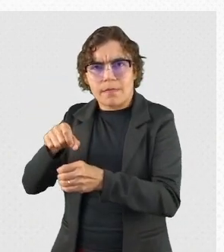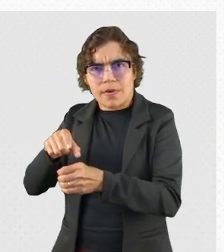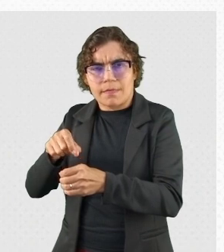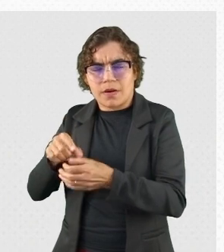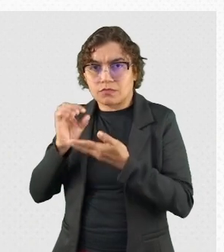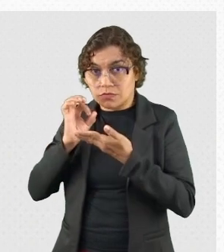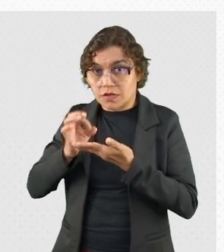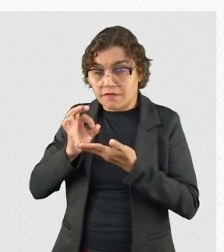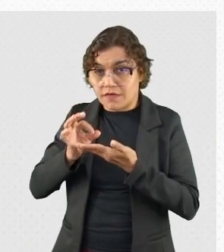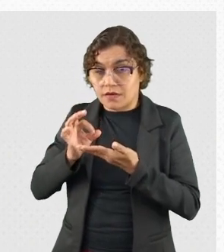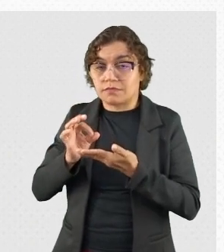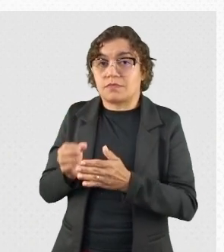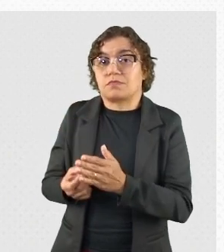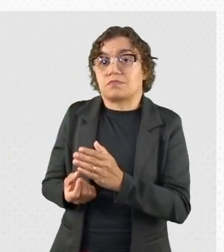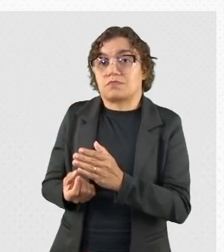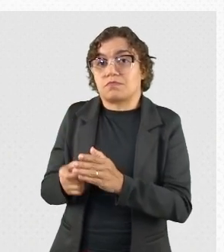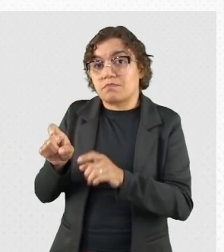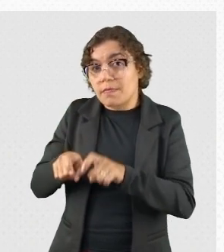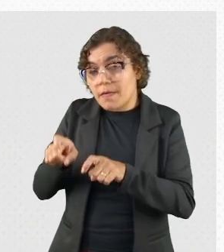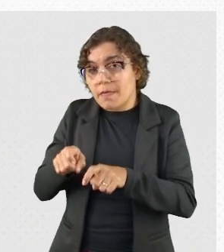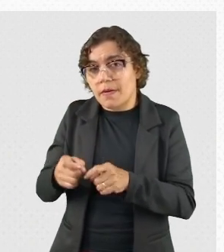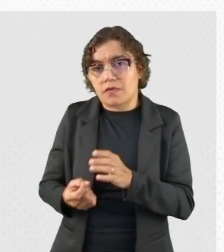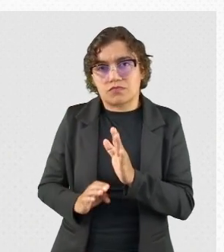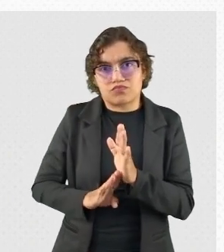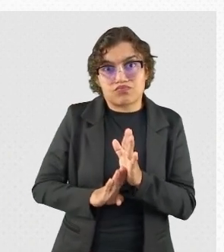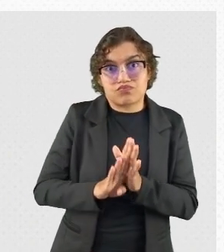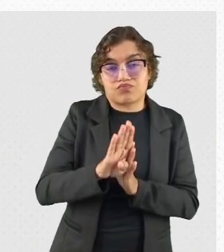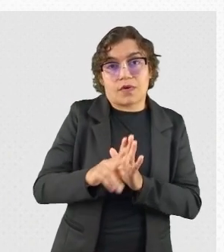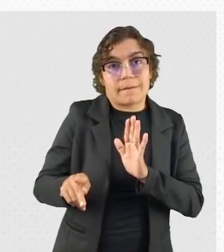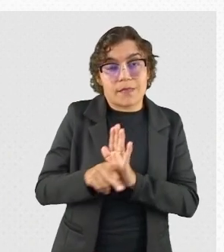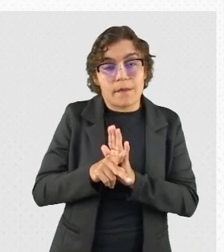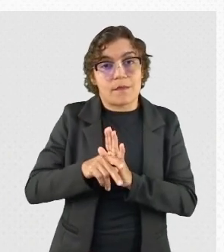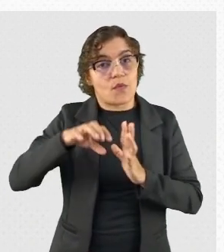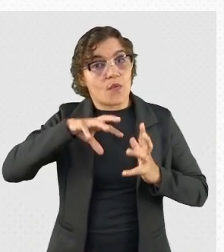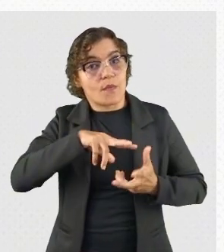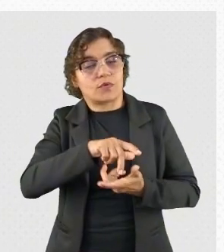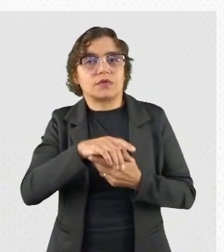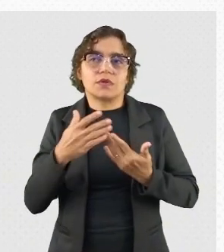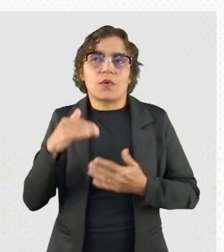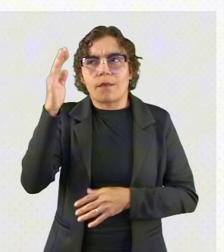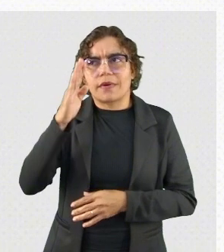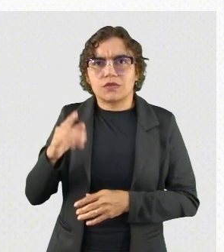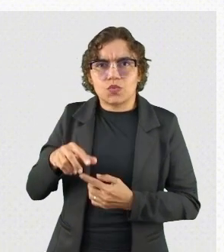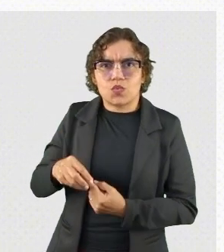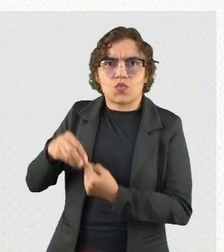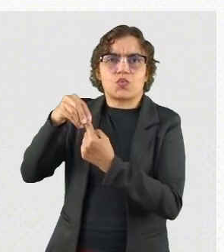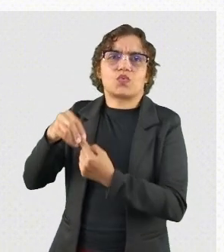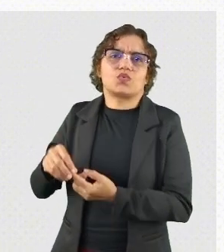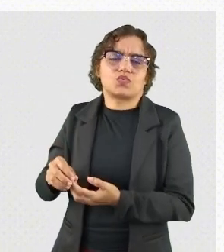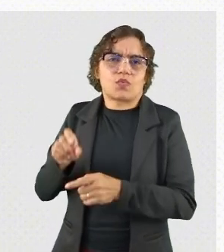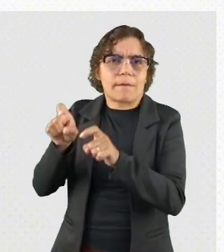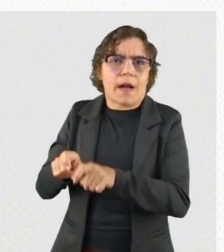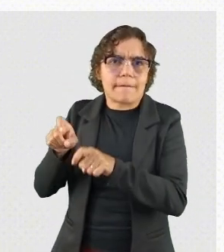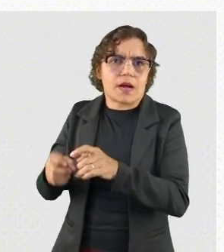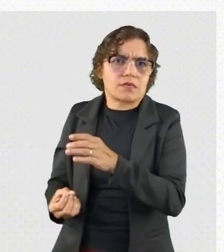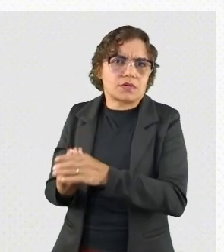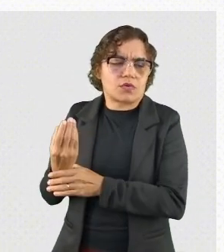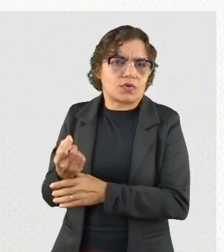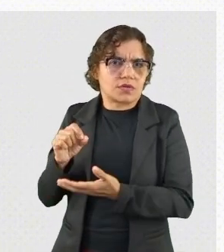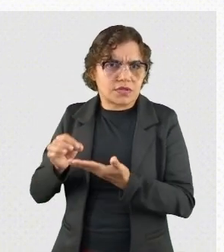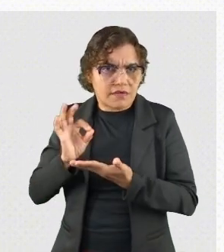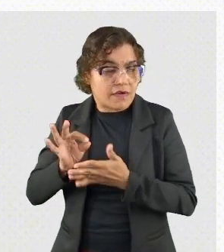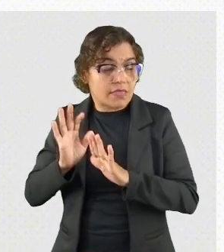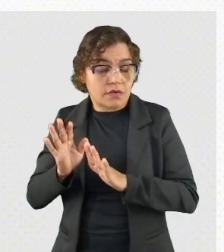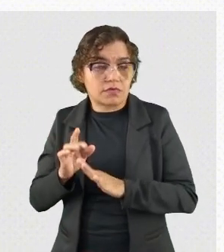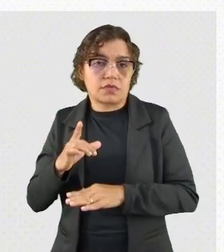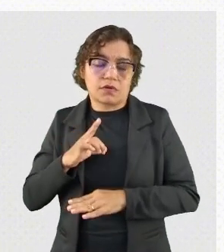mundo inteiro. Então, o Brasil já não é mais aquele único produtor de café. Então, se nós temos vários